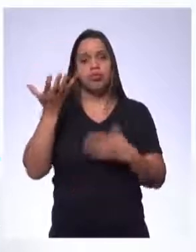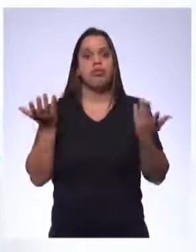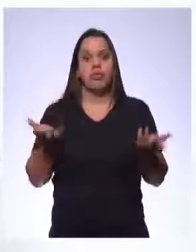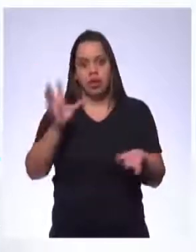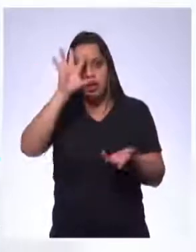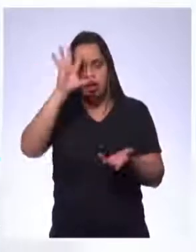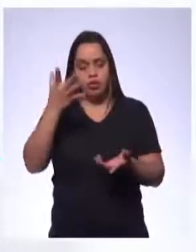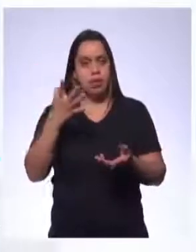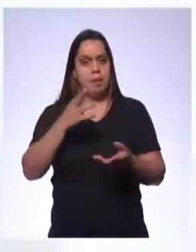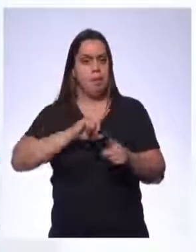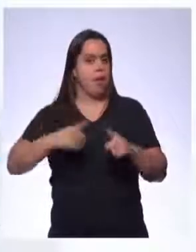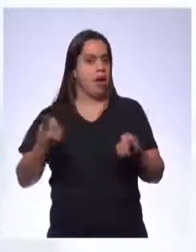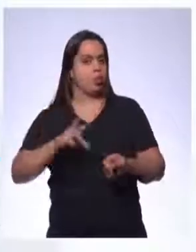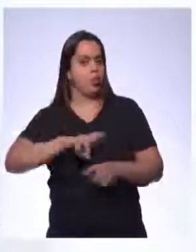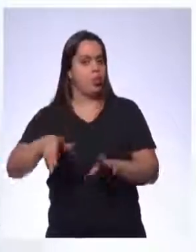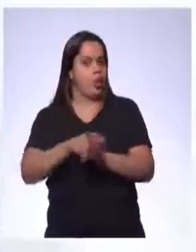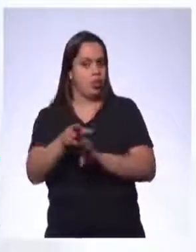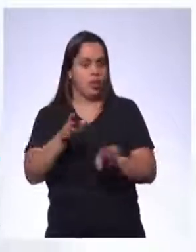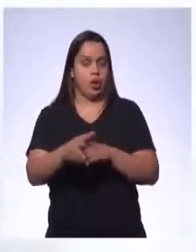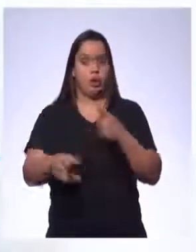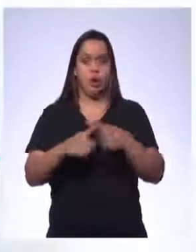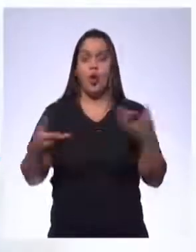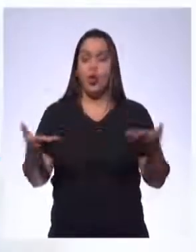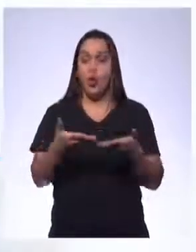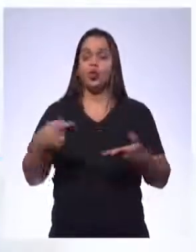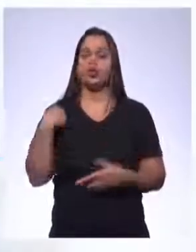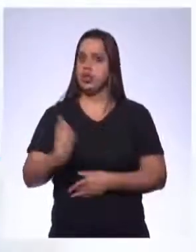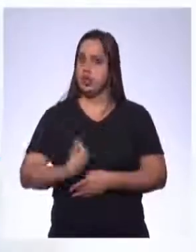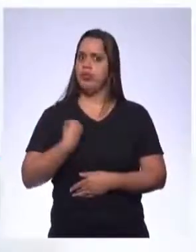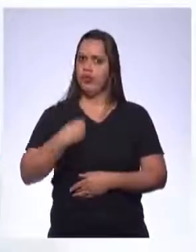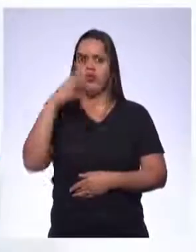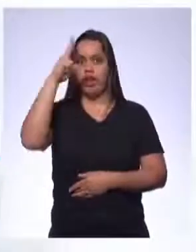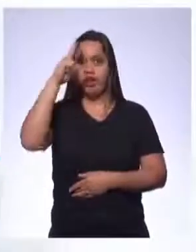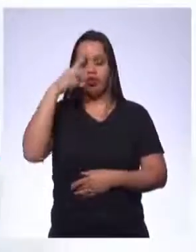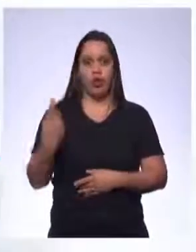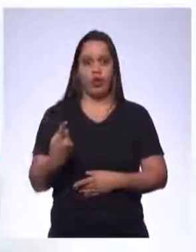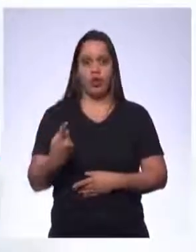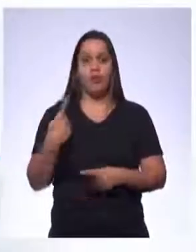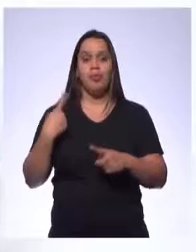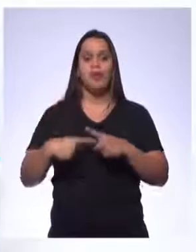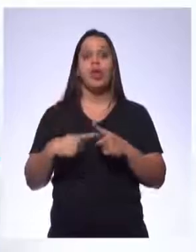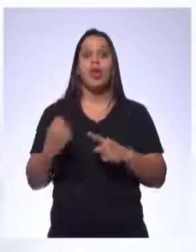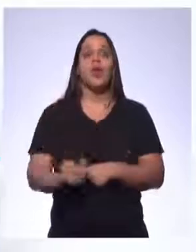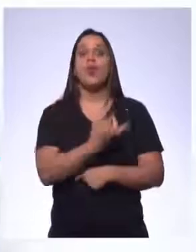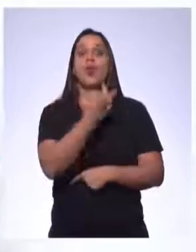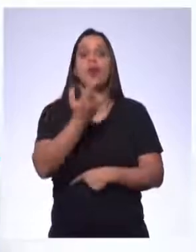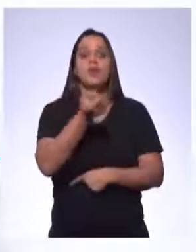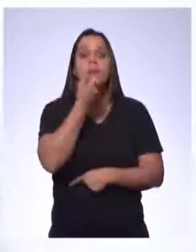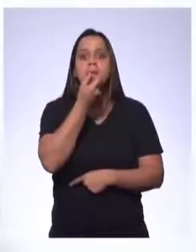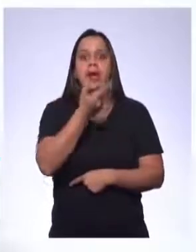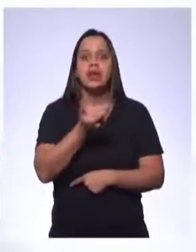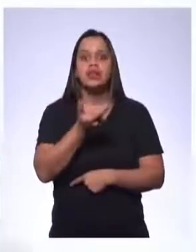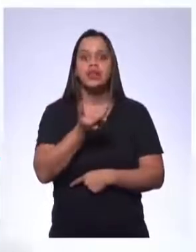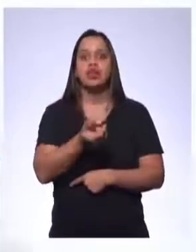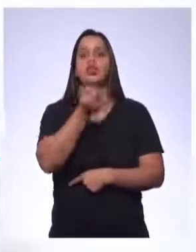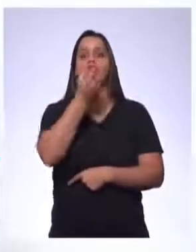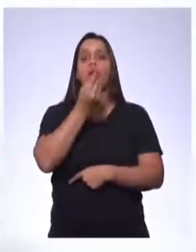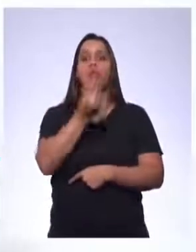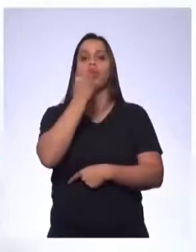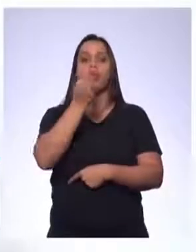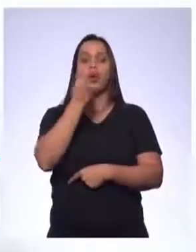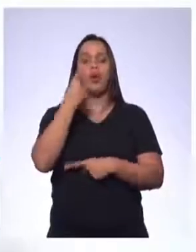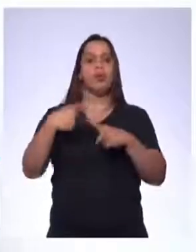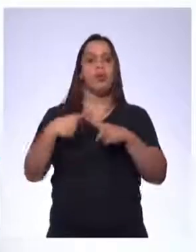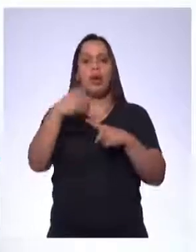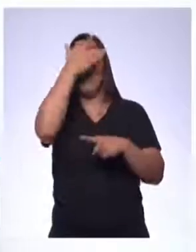gente está vendo hoje na nossa história, que a gente está vivendo a história. Né? Quantos medicamentos a gente está tomando aí sem ter certeza, porque um dia alguém falou